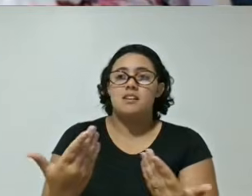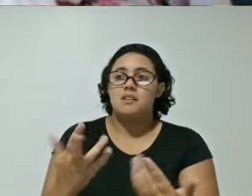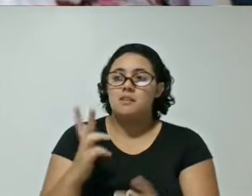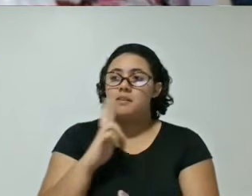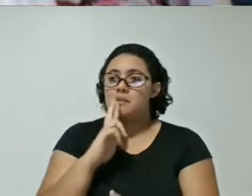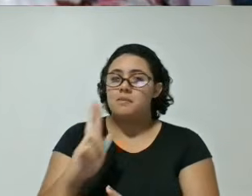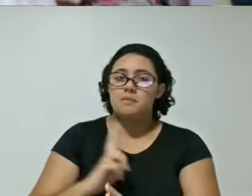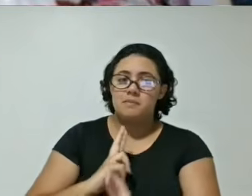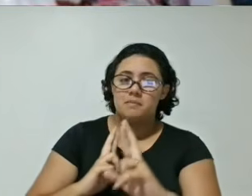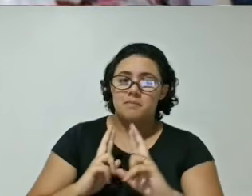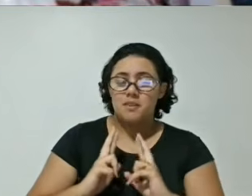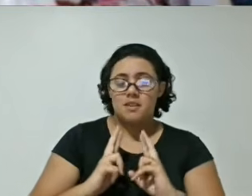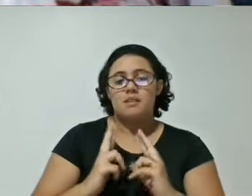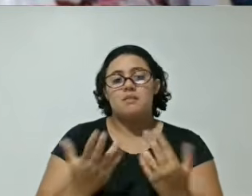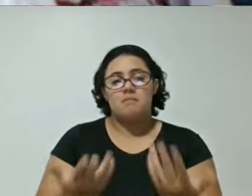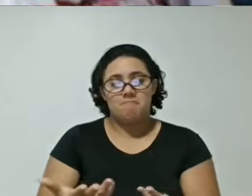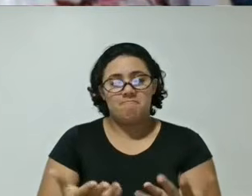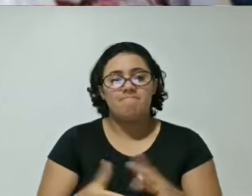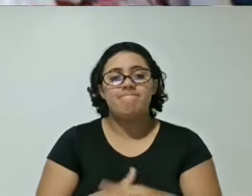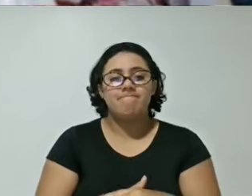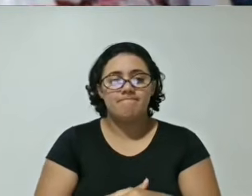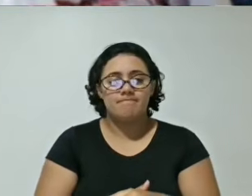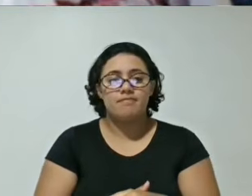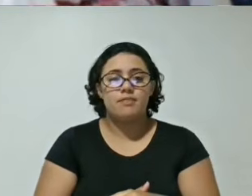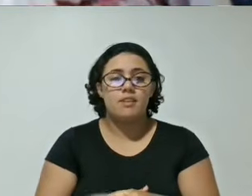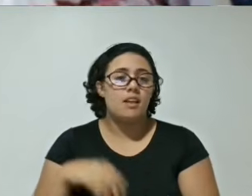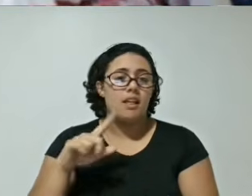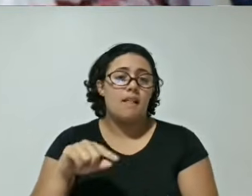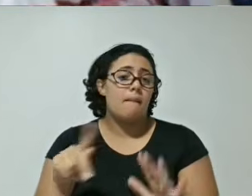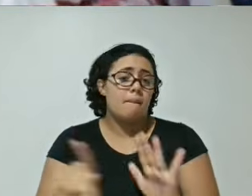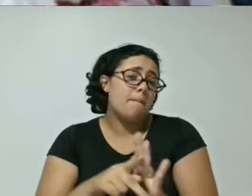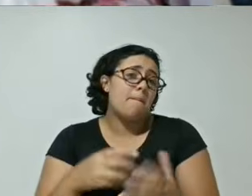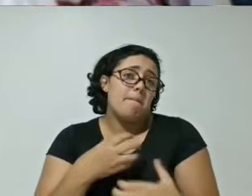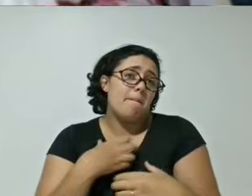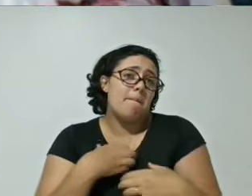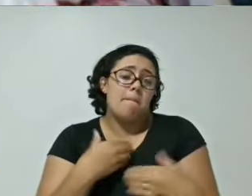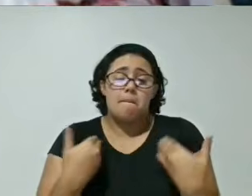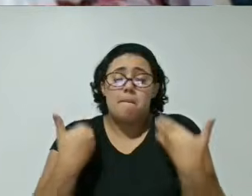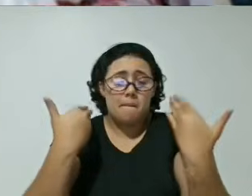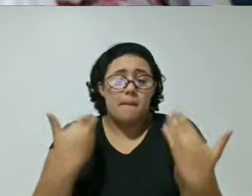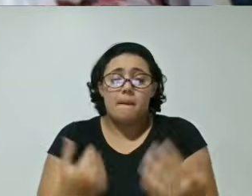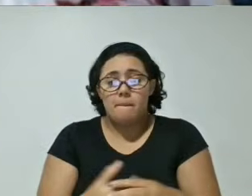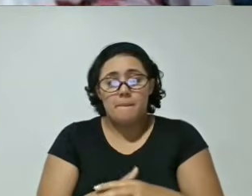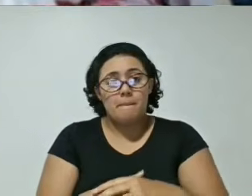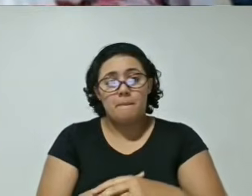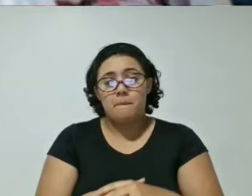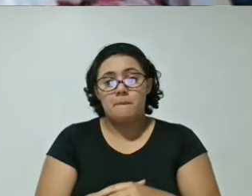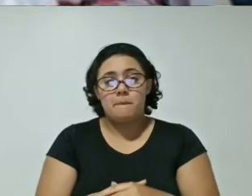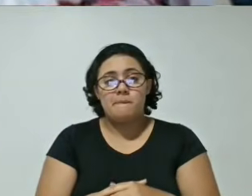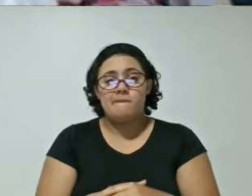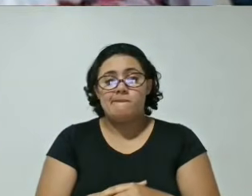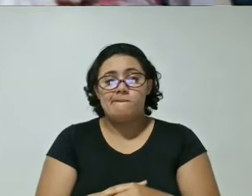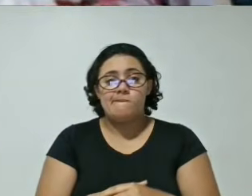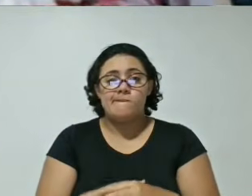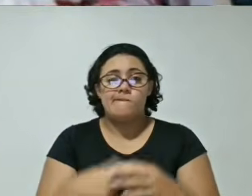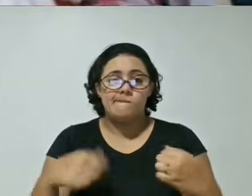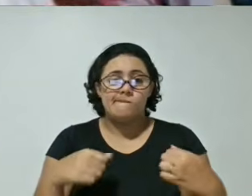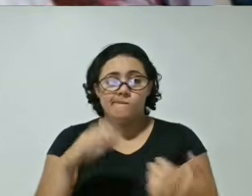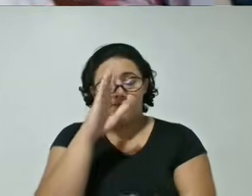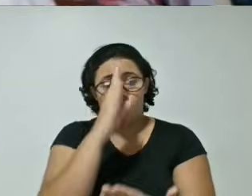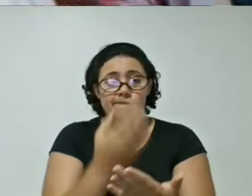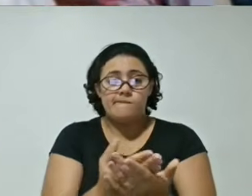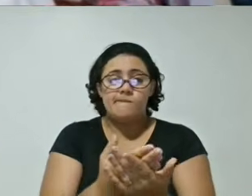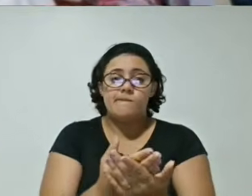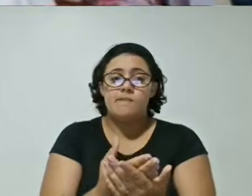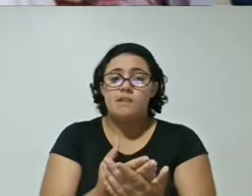né? Canceriano. Eu acho que tem uma coisa disso aí. Eu conheço as pessoas cancerianas assim também. Né? Você precisa daquele. Você precisa de alguém falar assim, tá